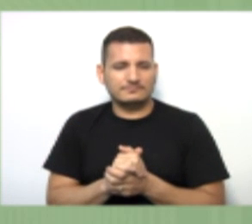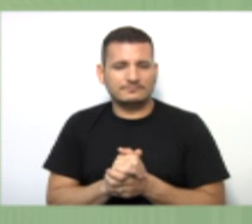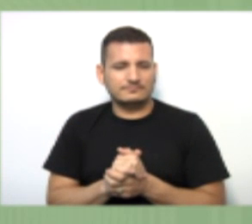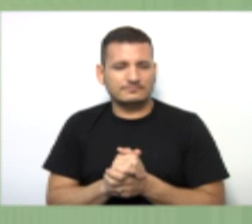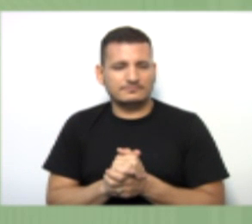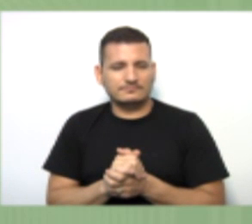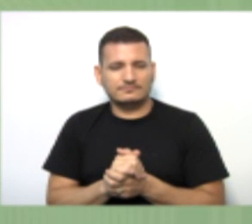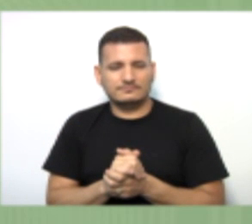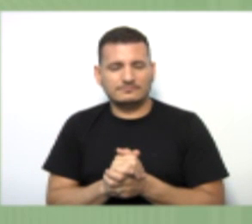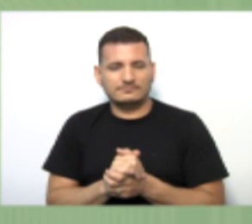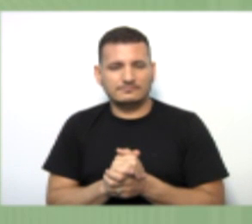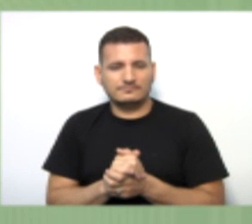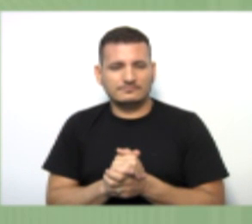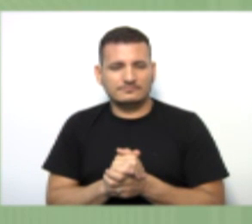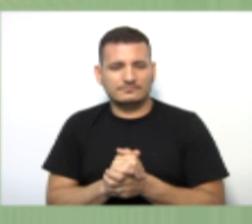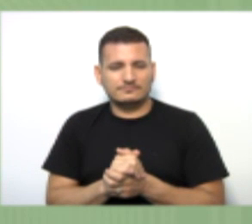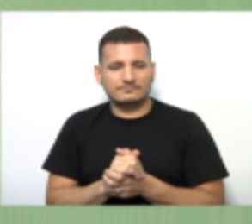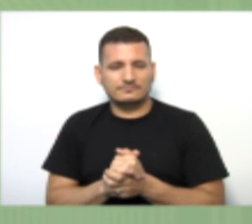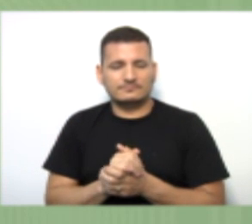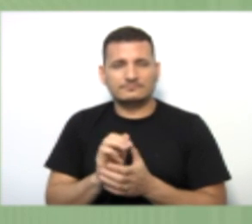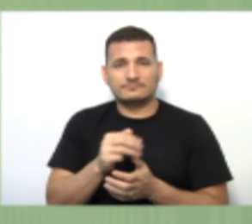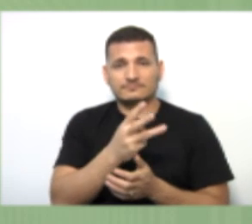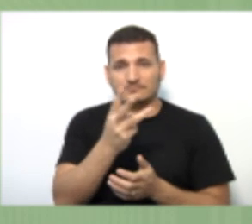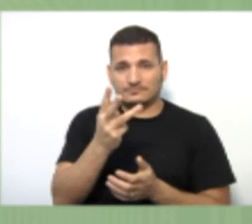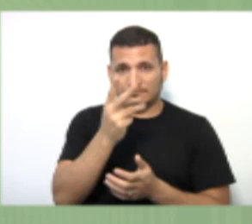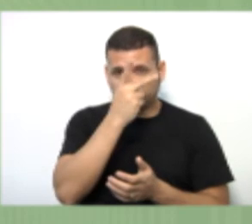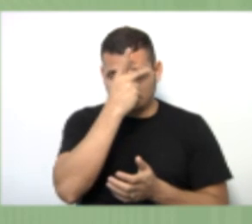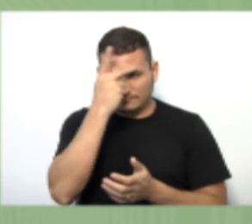vocês. 3 pessoas